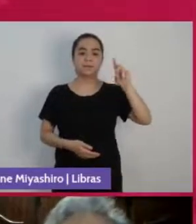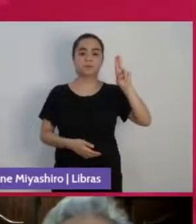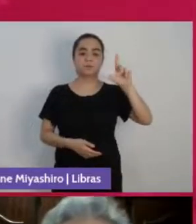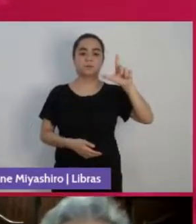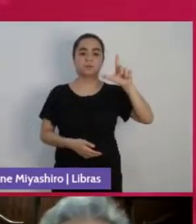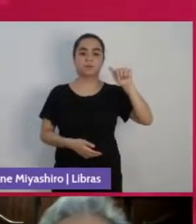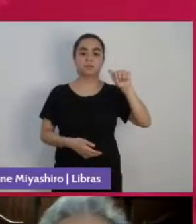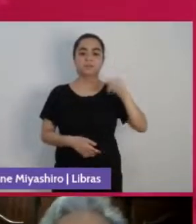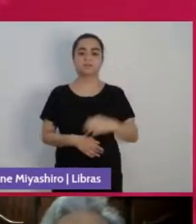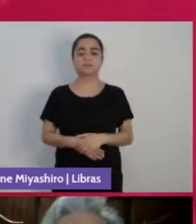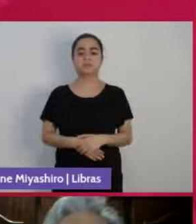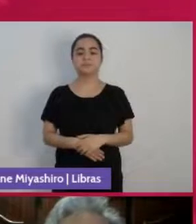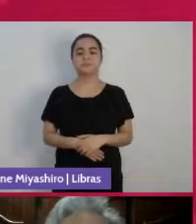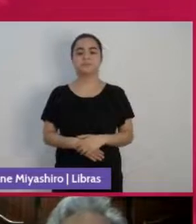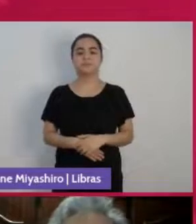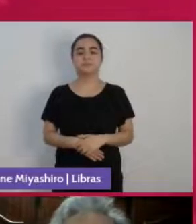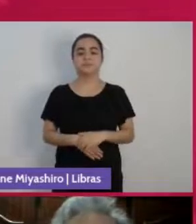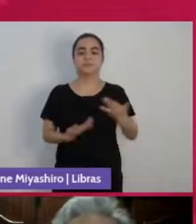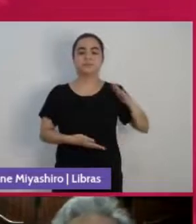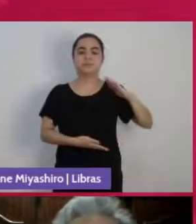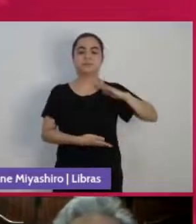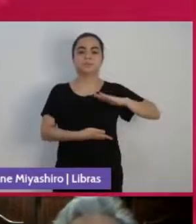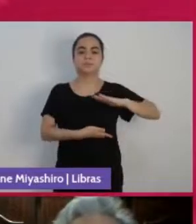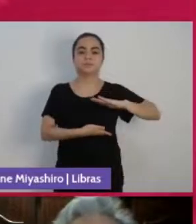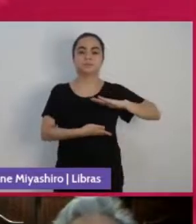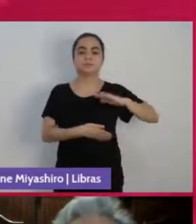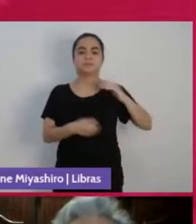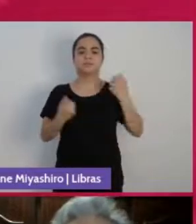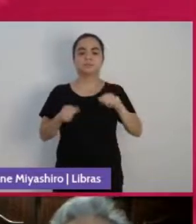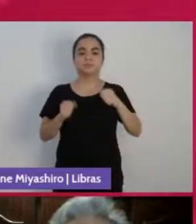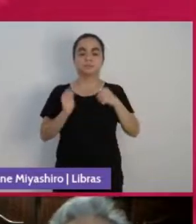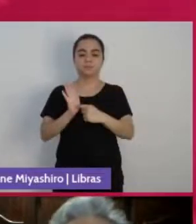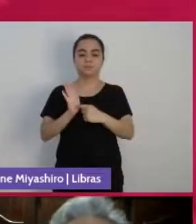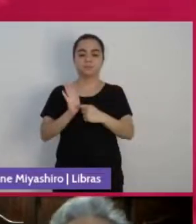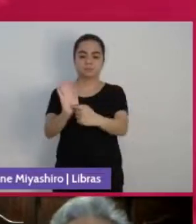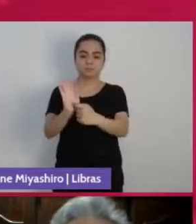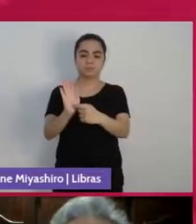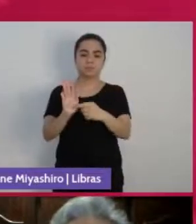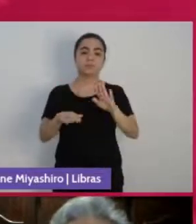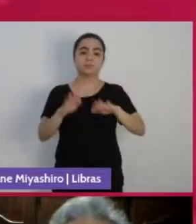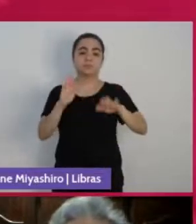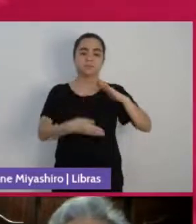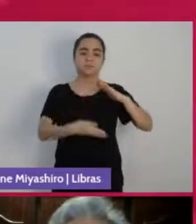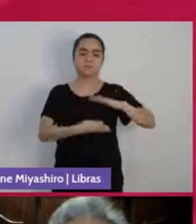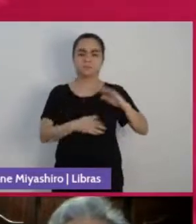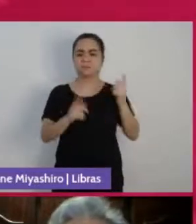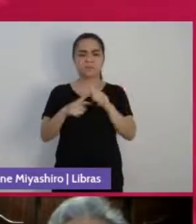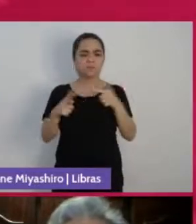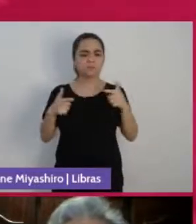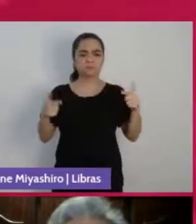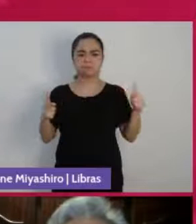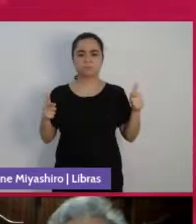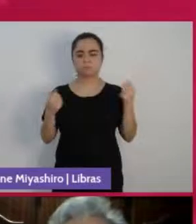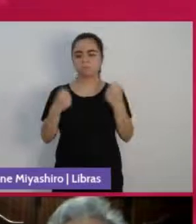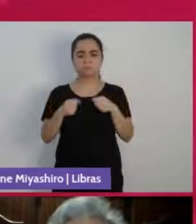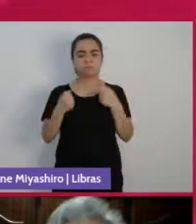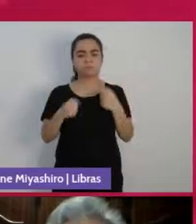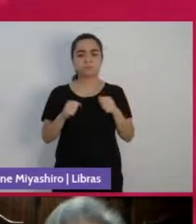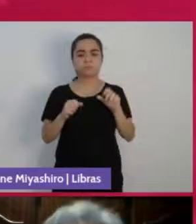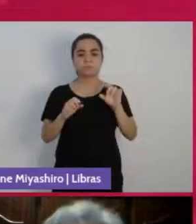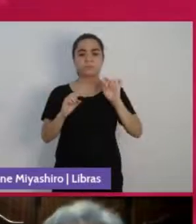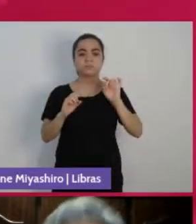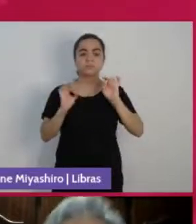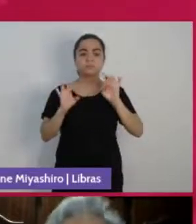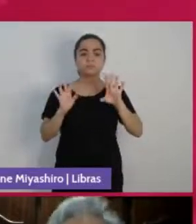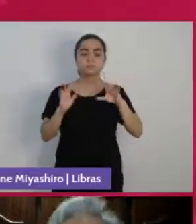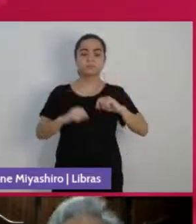Então, uma boa porção do peitoral, precisa aparecer peitoral menor? Não, não fala nada aqui do peitoral menor, né? Só fala do grande